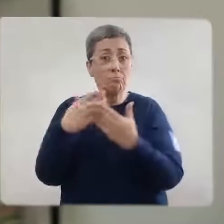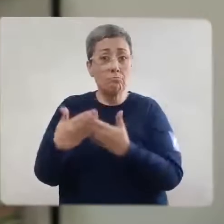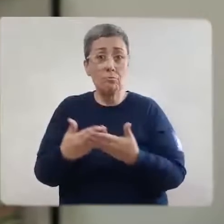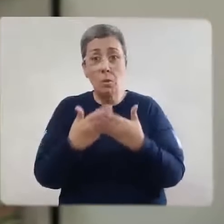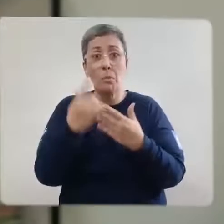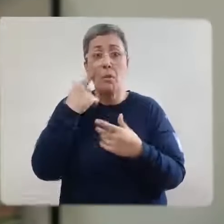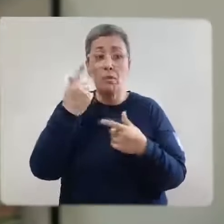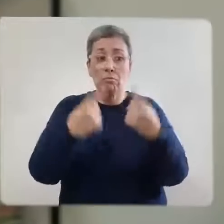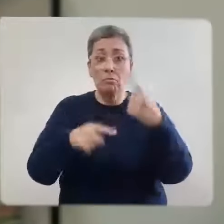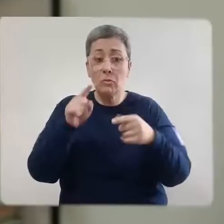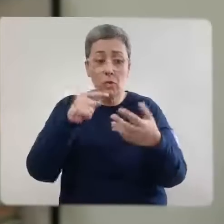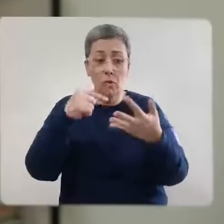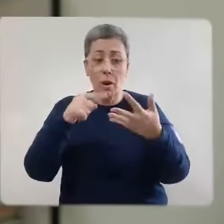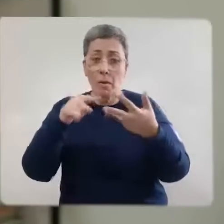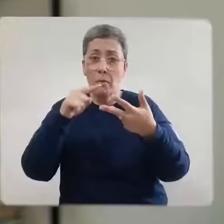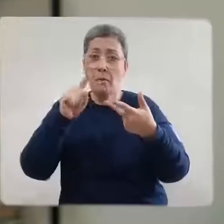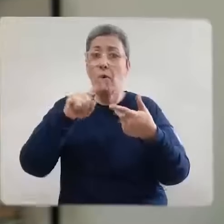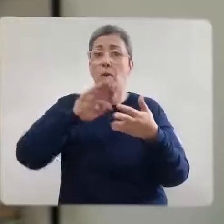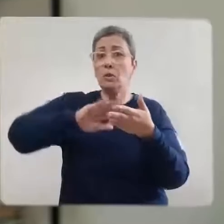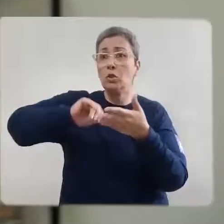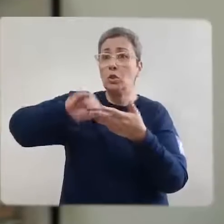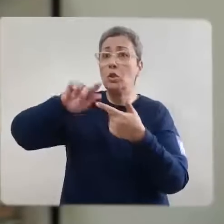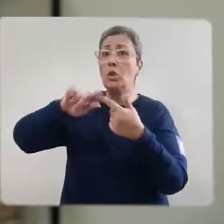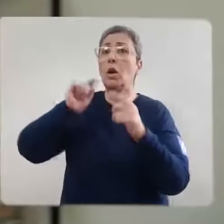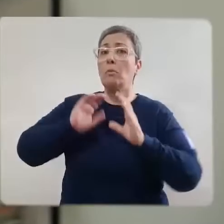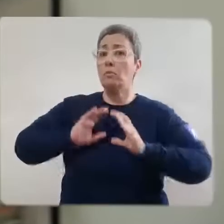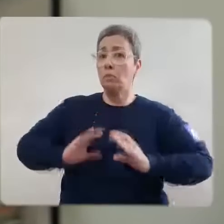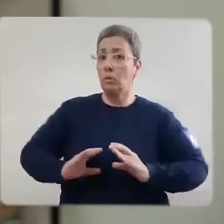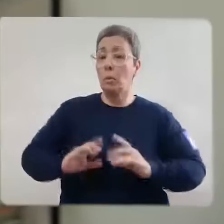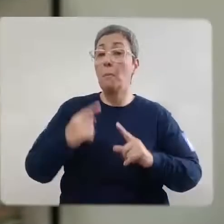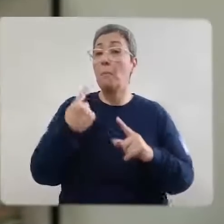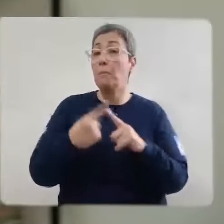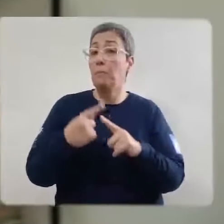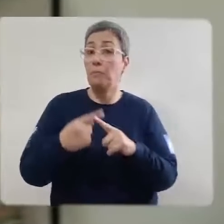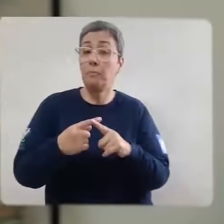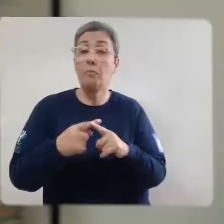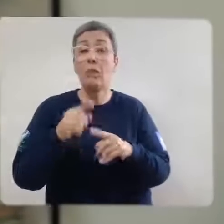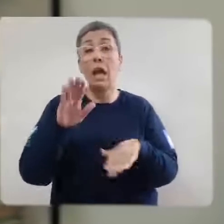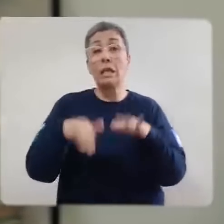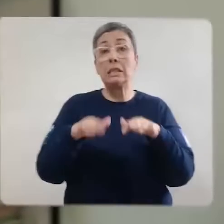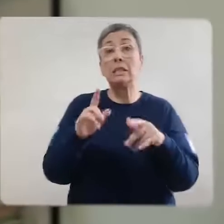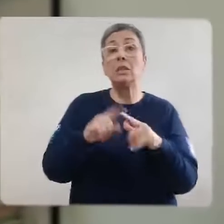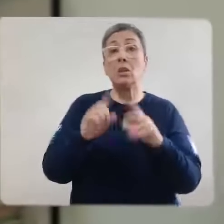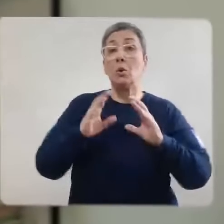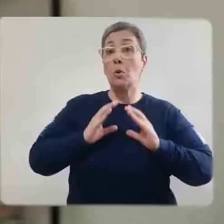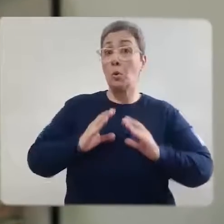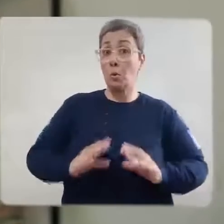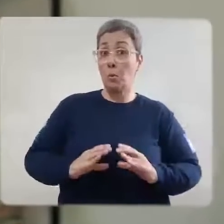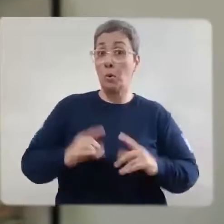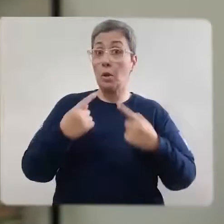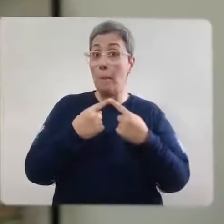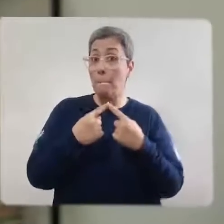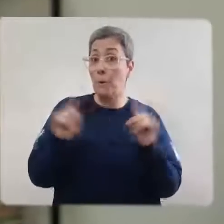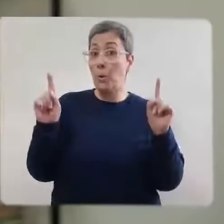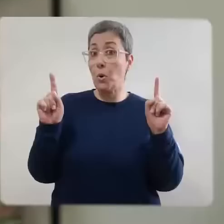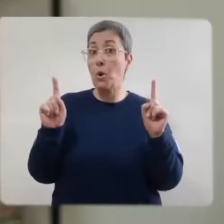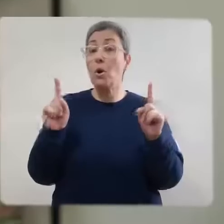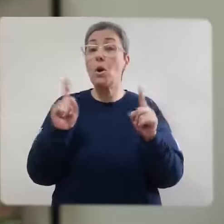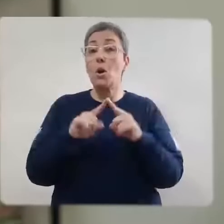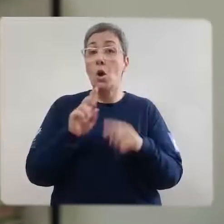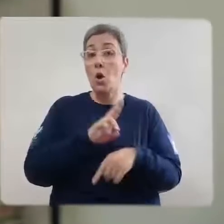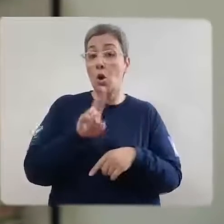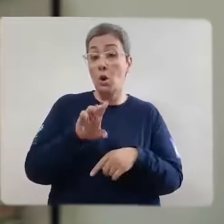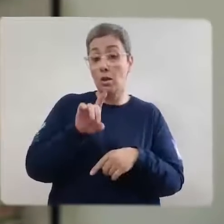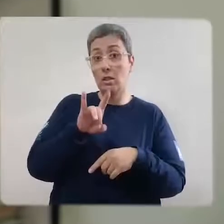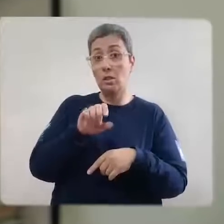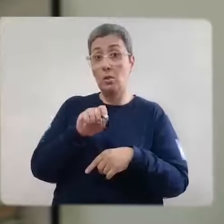para verificar e eliminando algumas questões desses comportamentos. Por quê? Porque o comportamento disruptivo, que